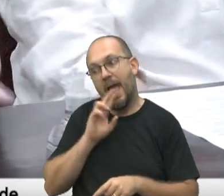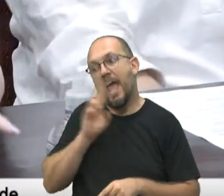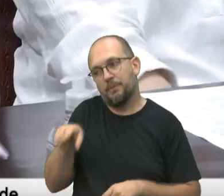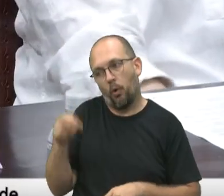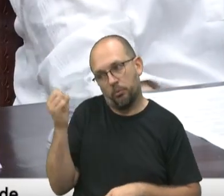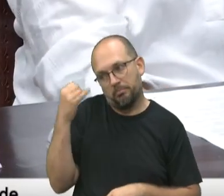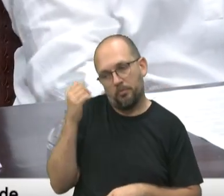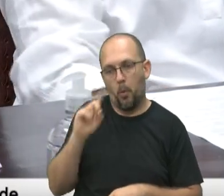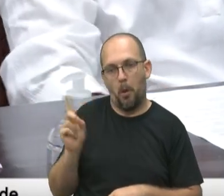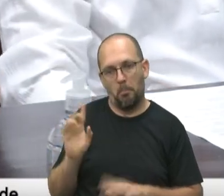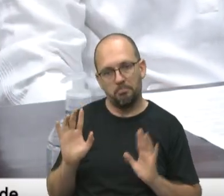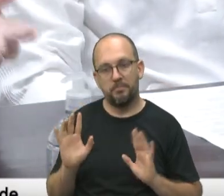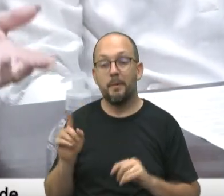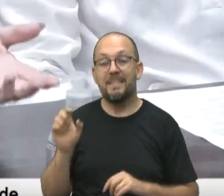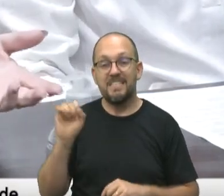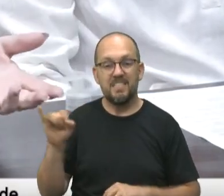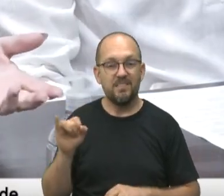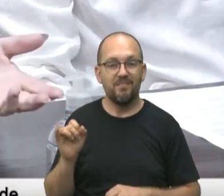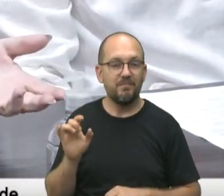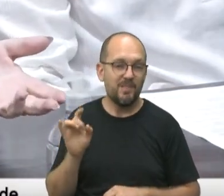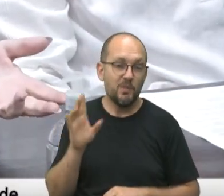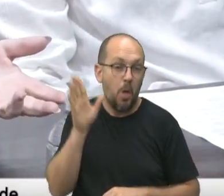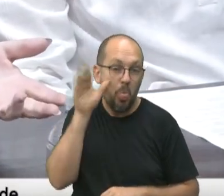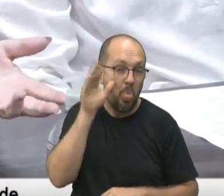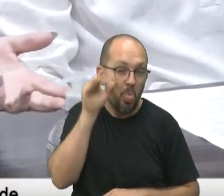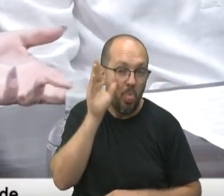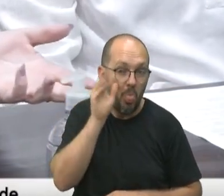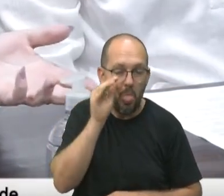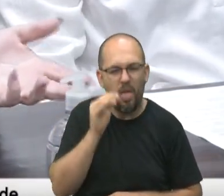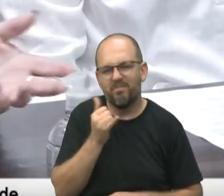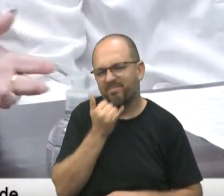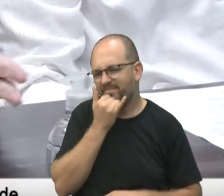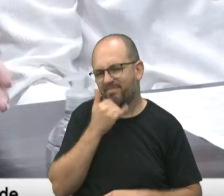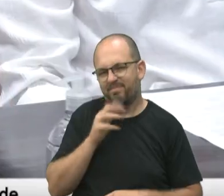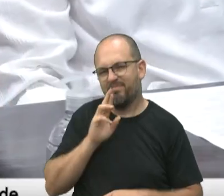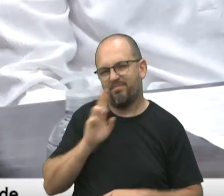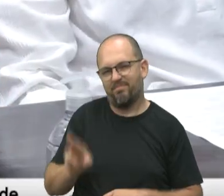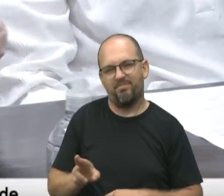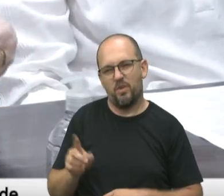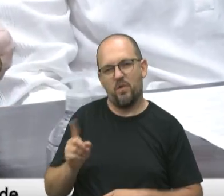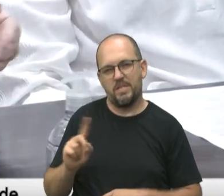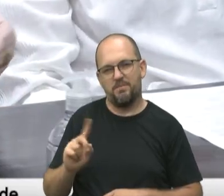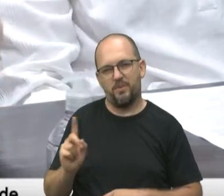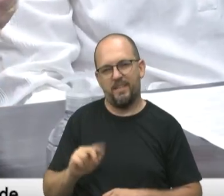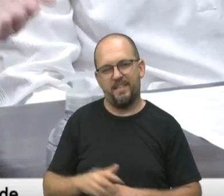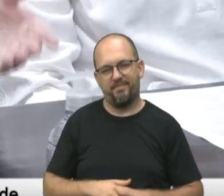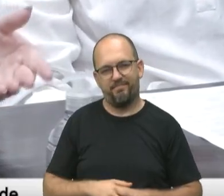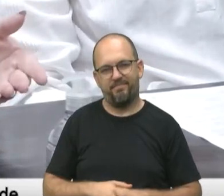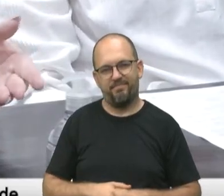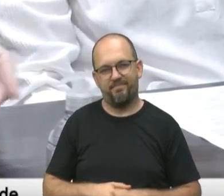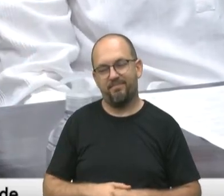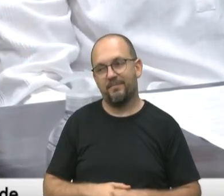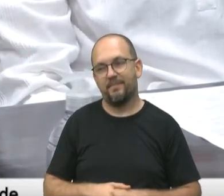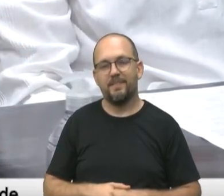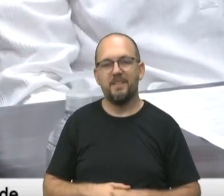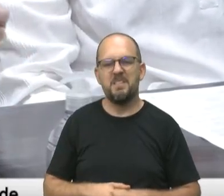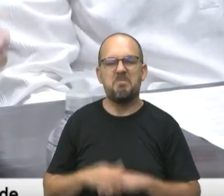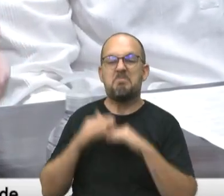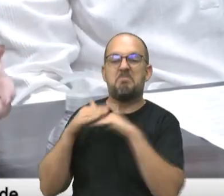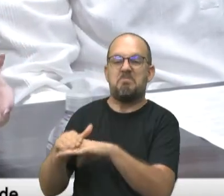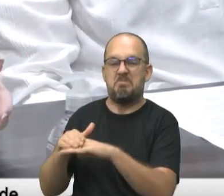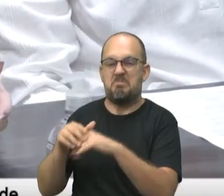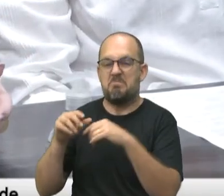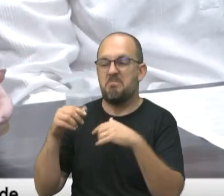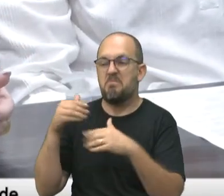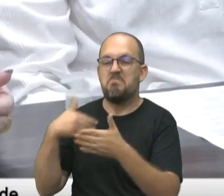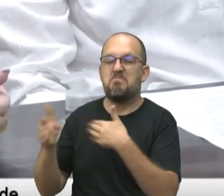senhora não estiver me dando uma cantada, não vou falar. Porque não ia falar, não te interessa. porque não